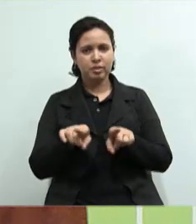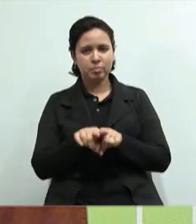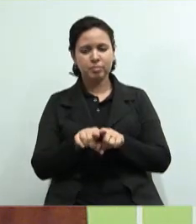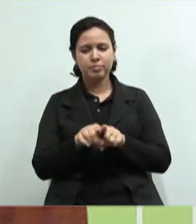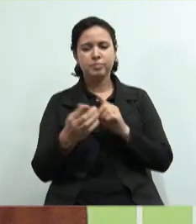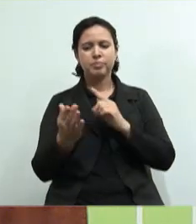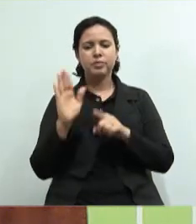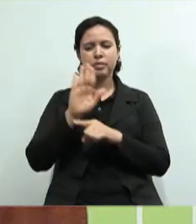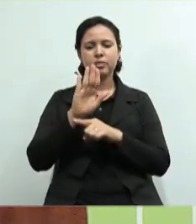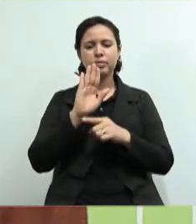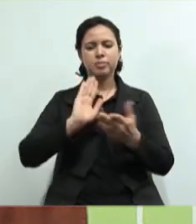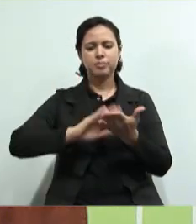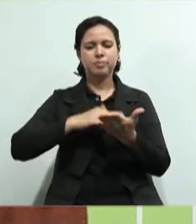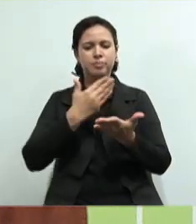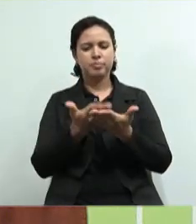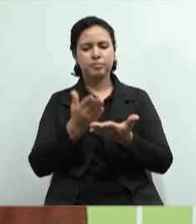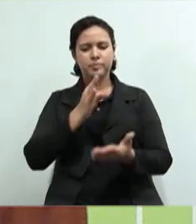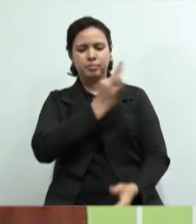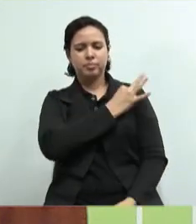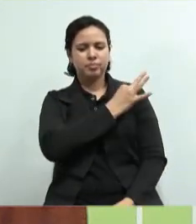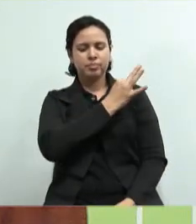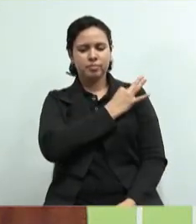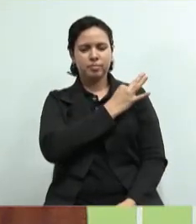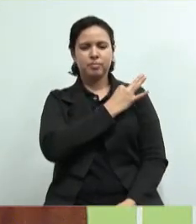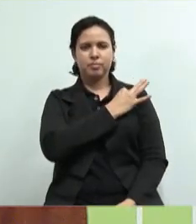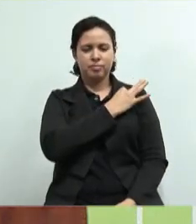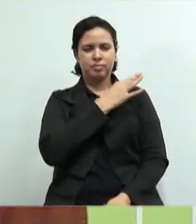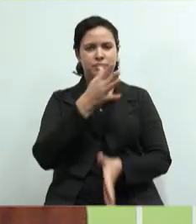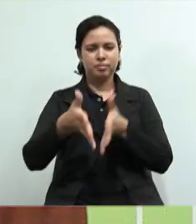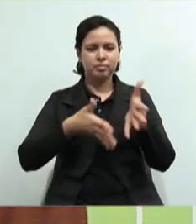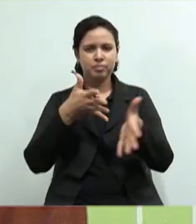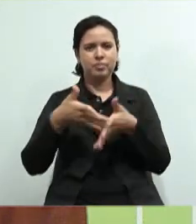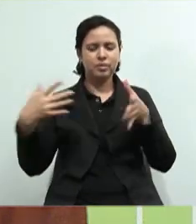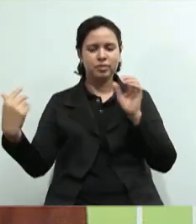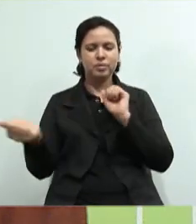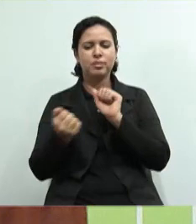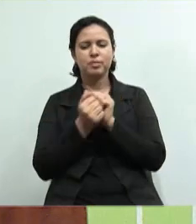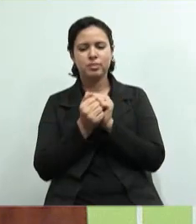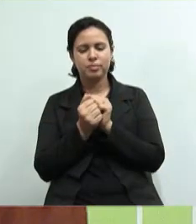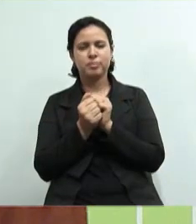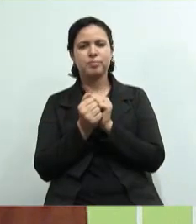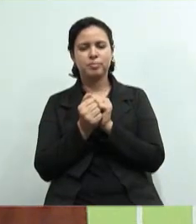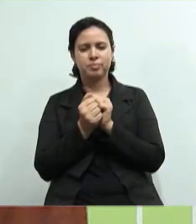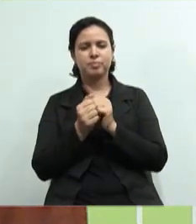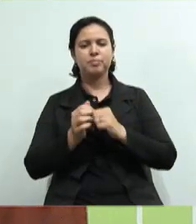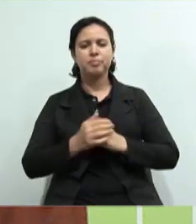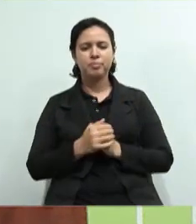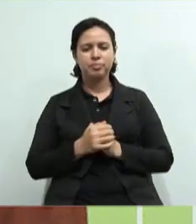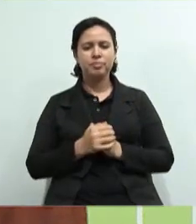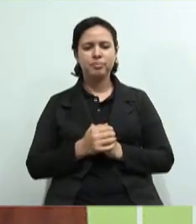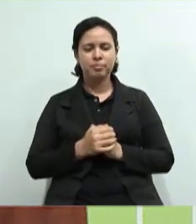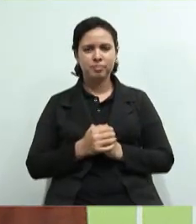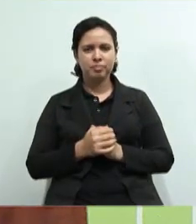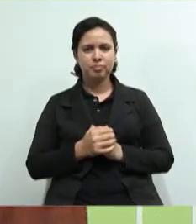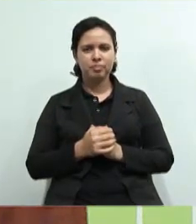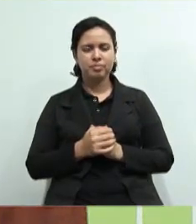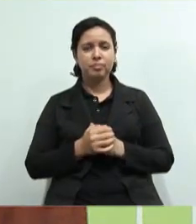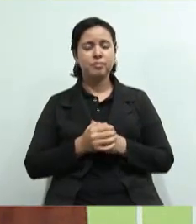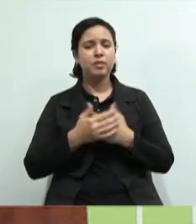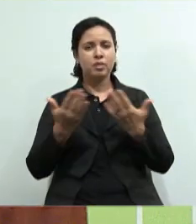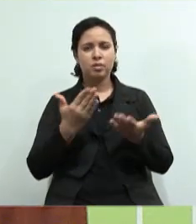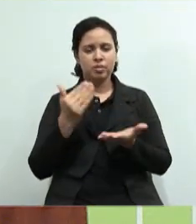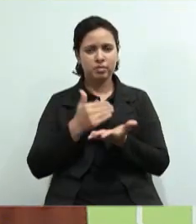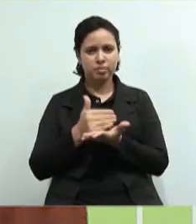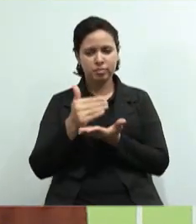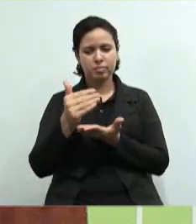da Tamires, nossa intérprete de Libras, que está aqui dando a maior força para a gente. Tá bom? Então vamos lá.